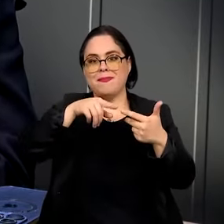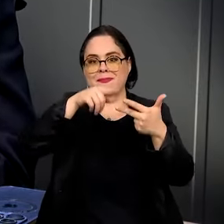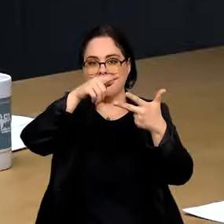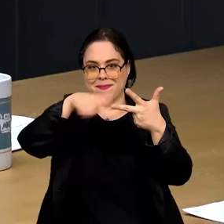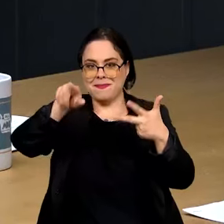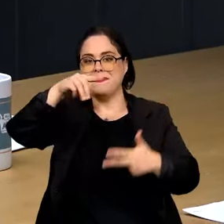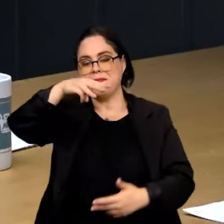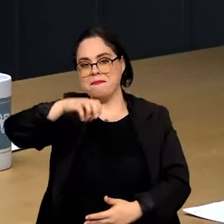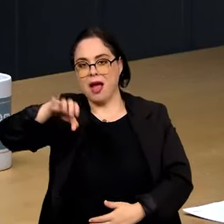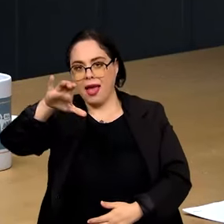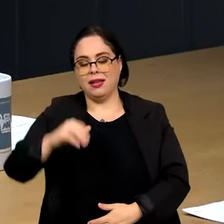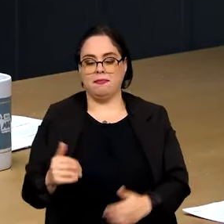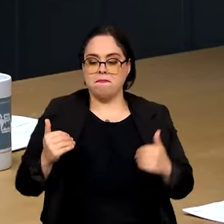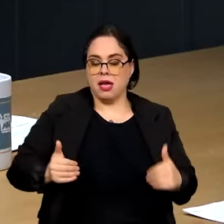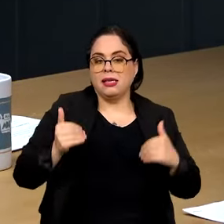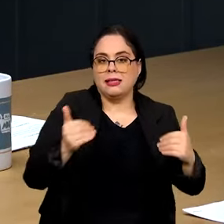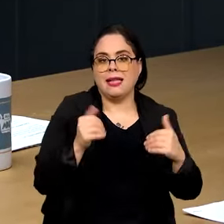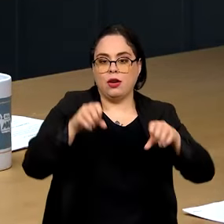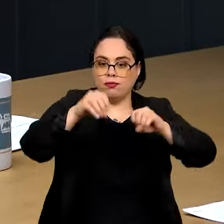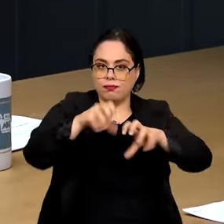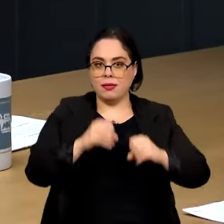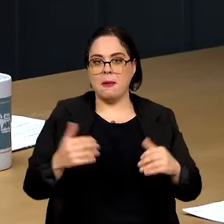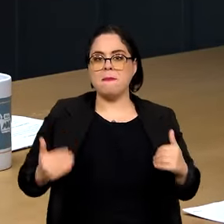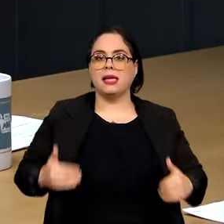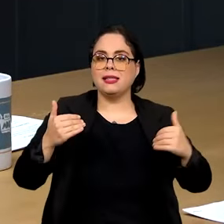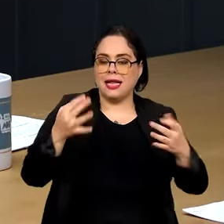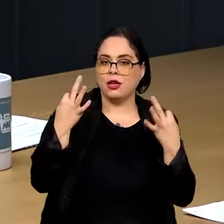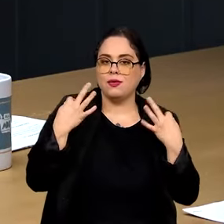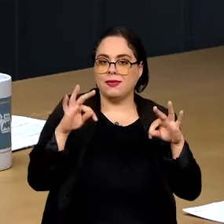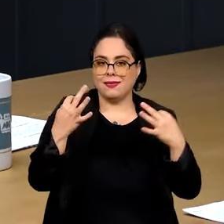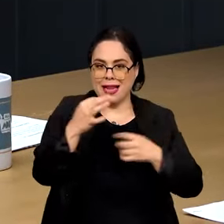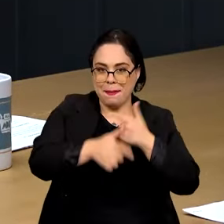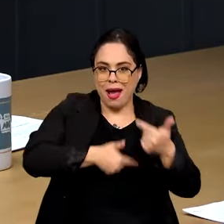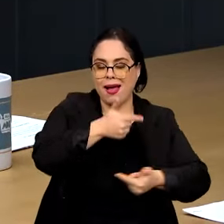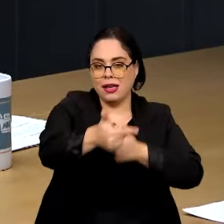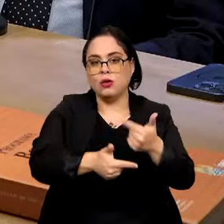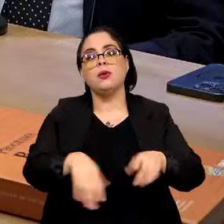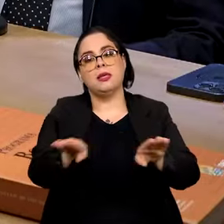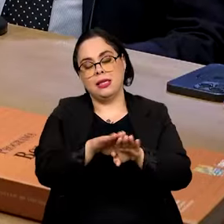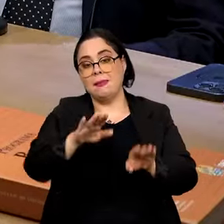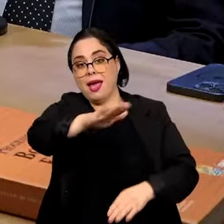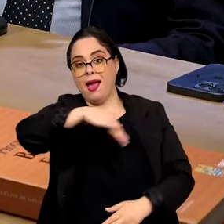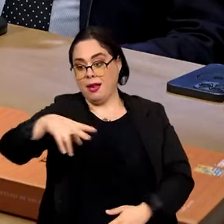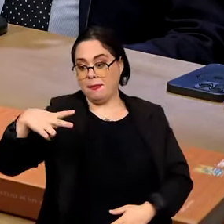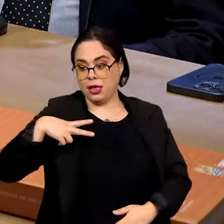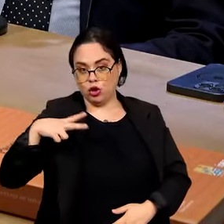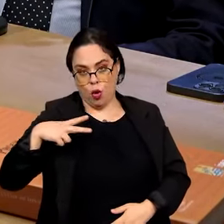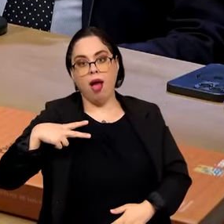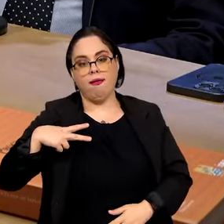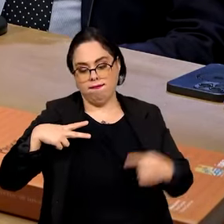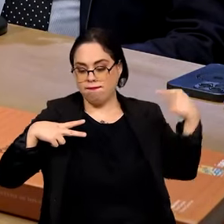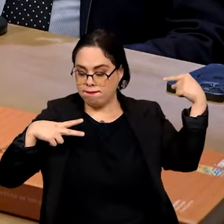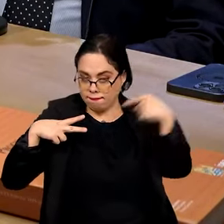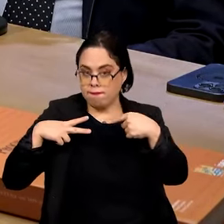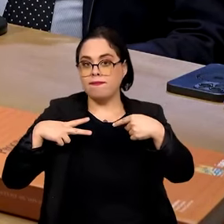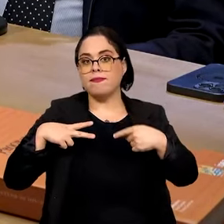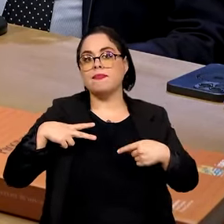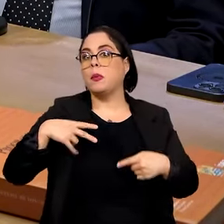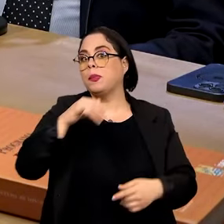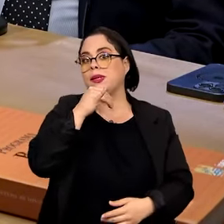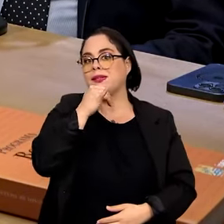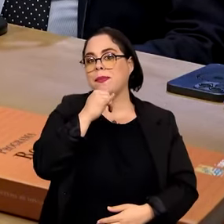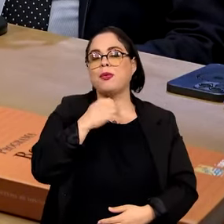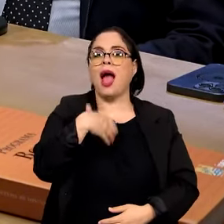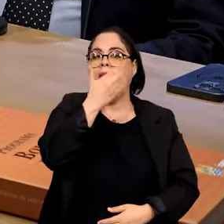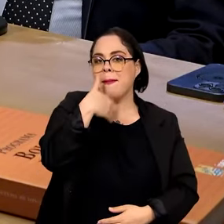parceiros Ministério do Trabalho o ministério da Micro pequena empresa e também o setor privado o setor privado a